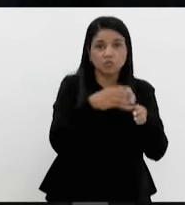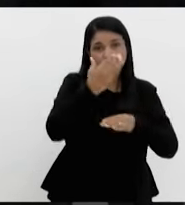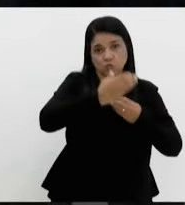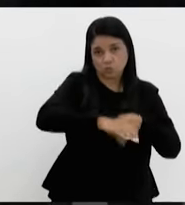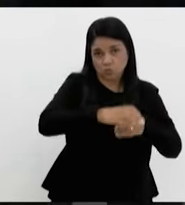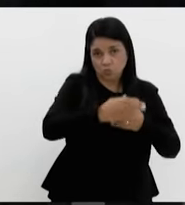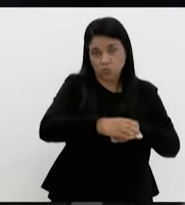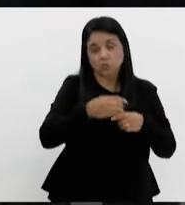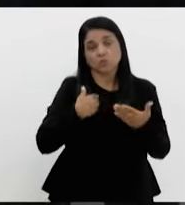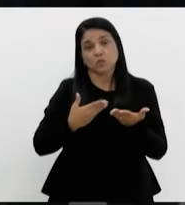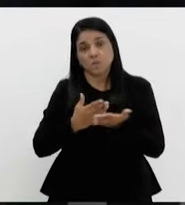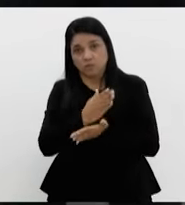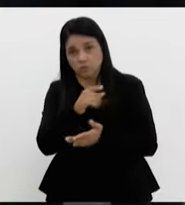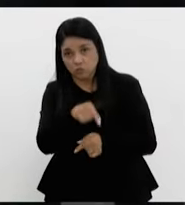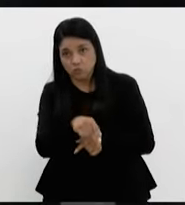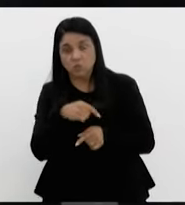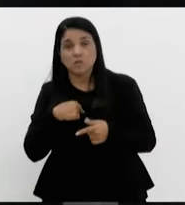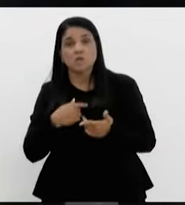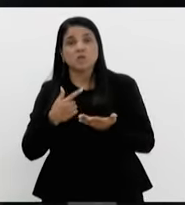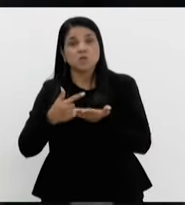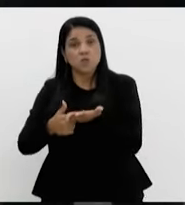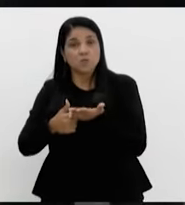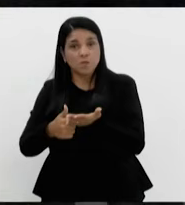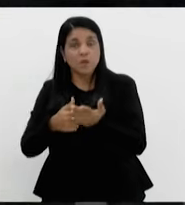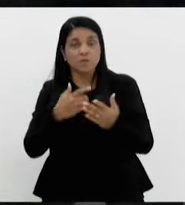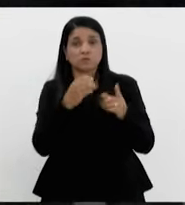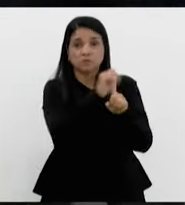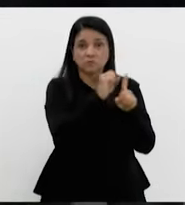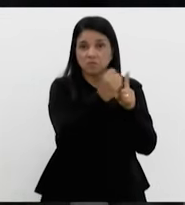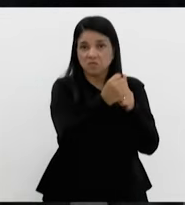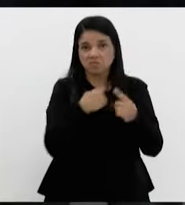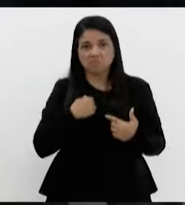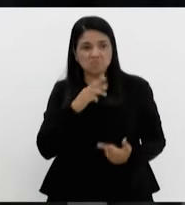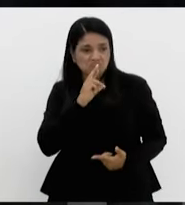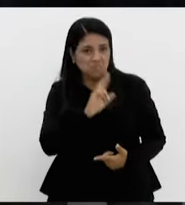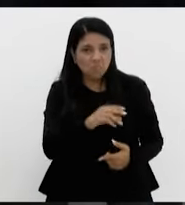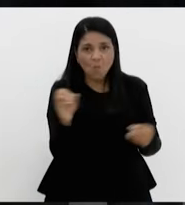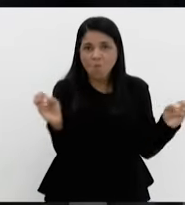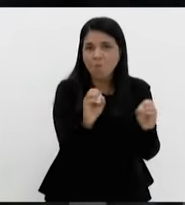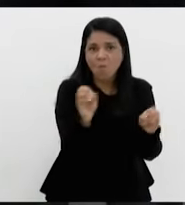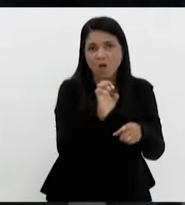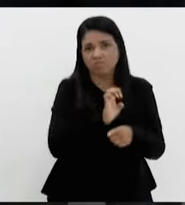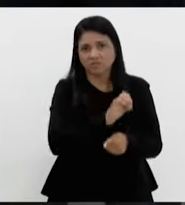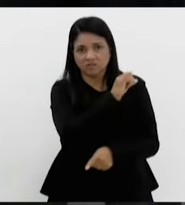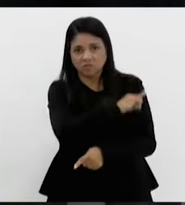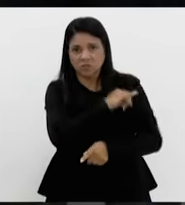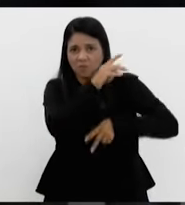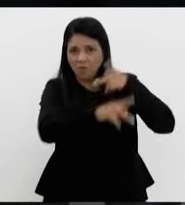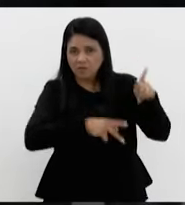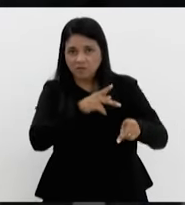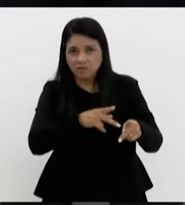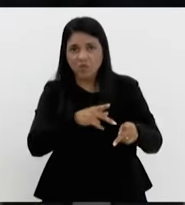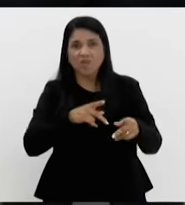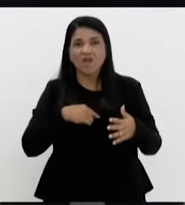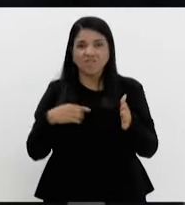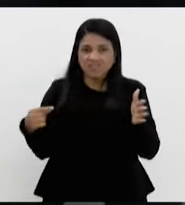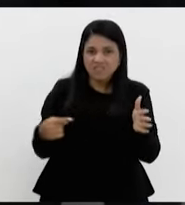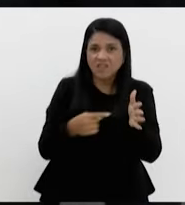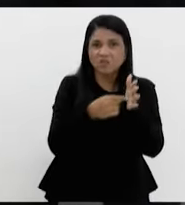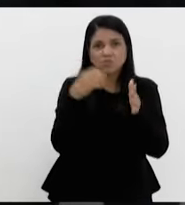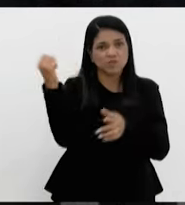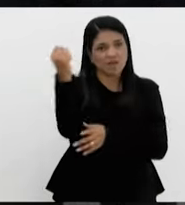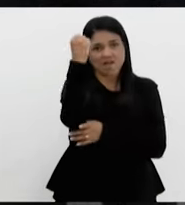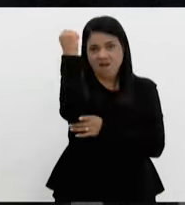com a sociedade, deixa o Rio de Janeiro sem respostas, além de gravíssimas denúncias de maus